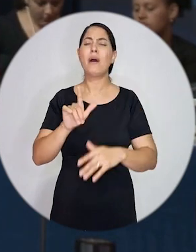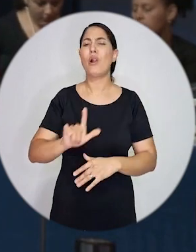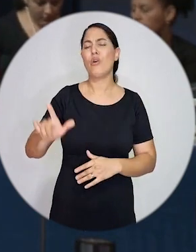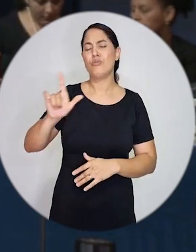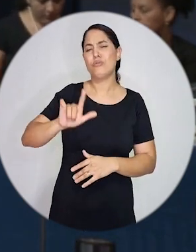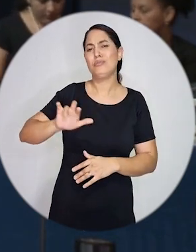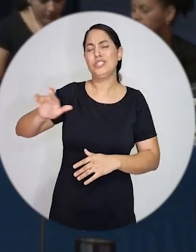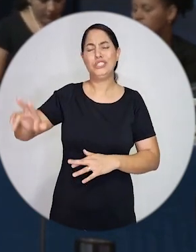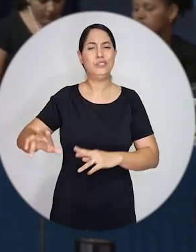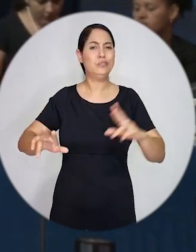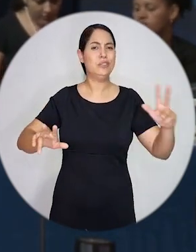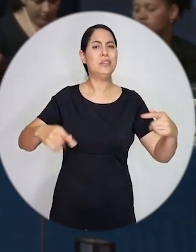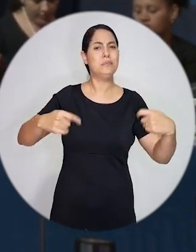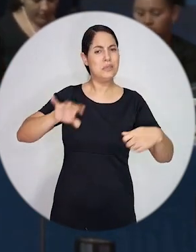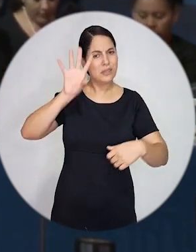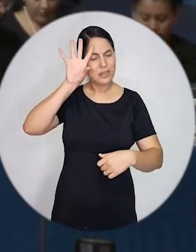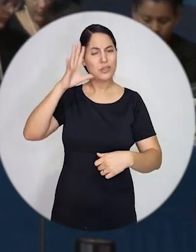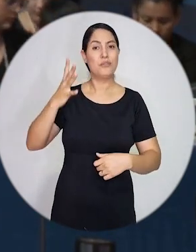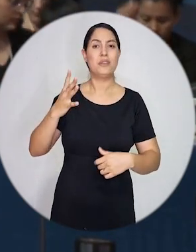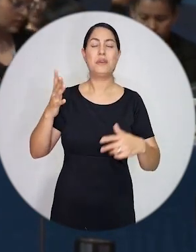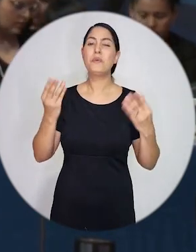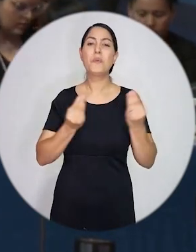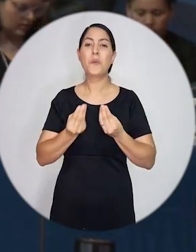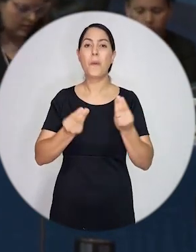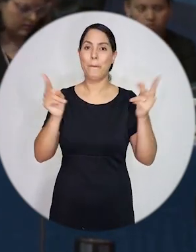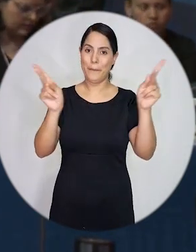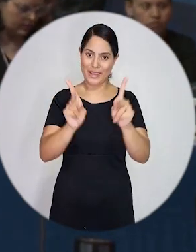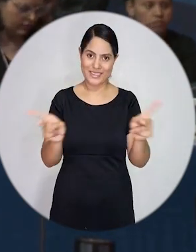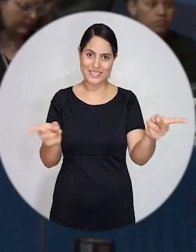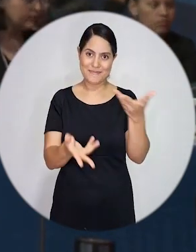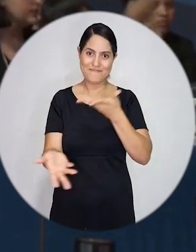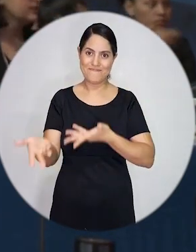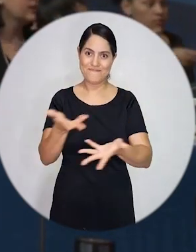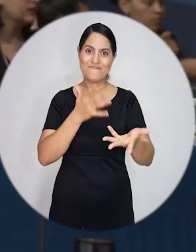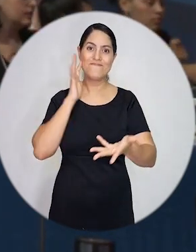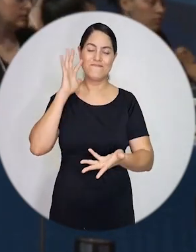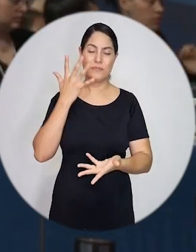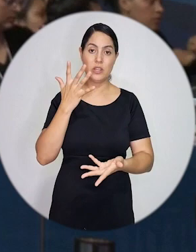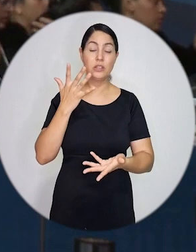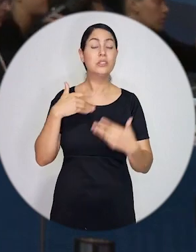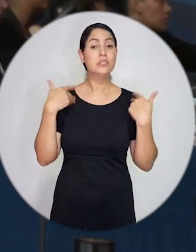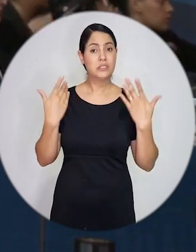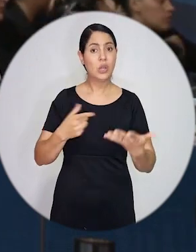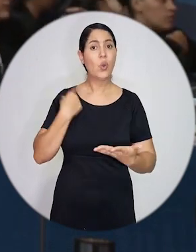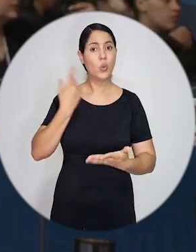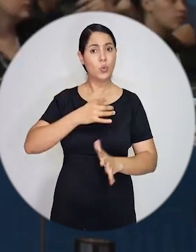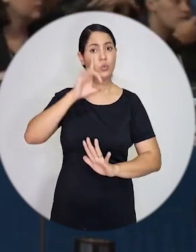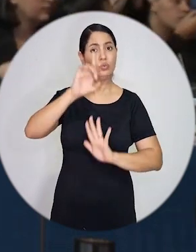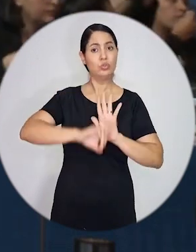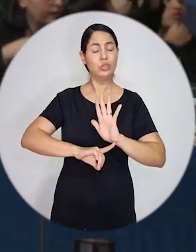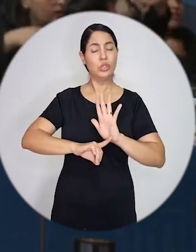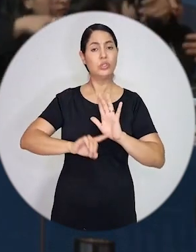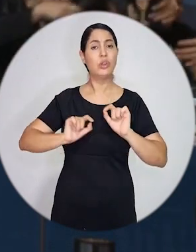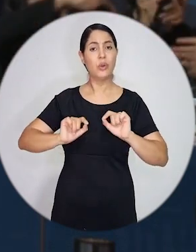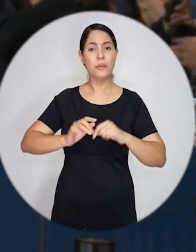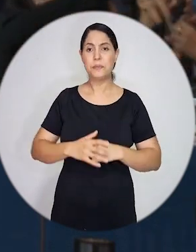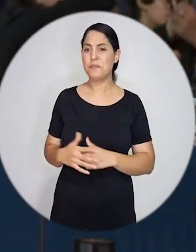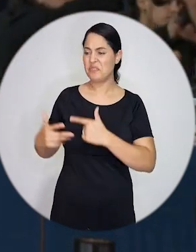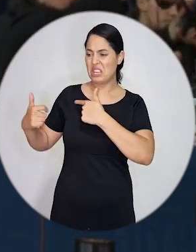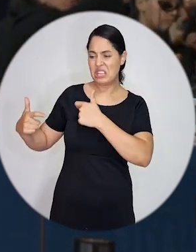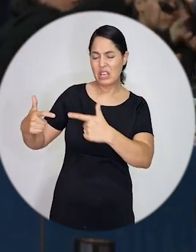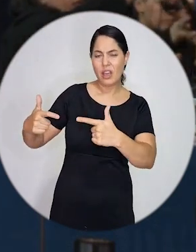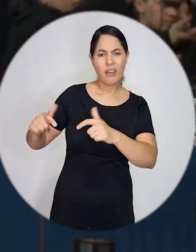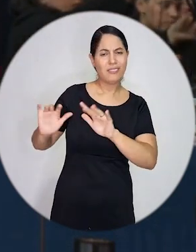de paz, em que as divergências sejam resolvidas de forma pacífica. O direito é